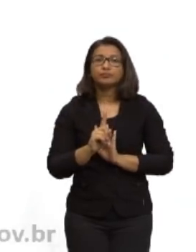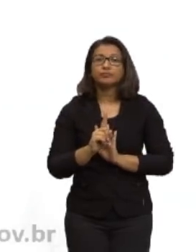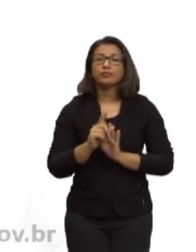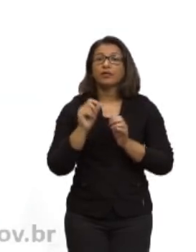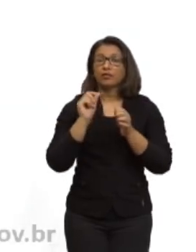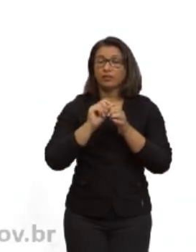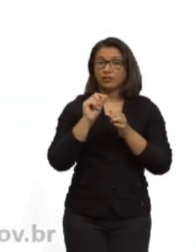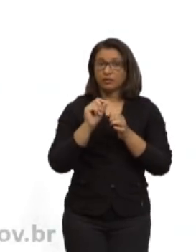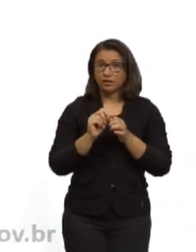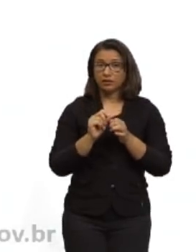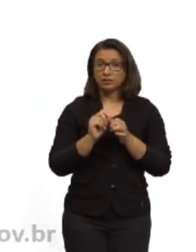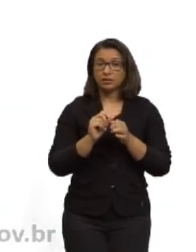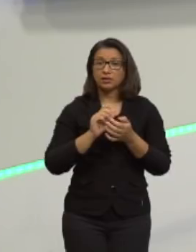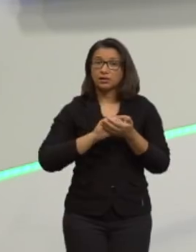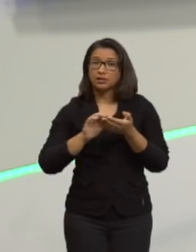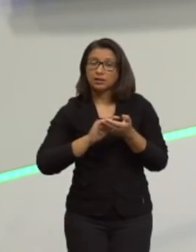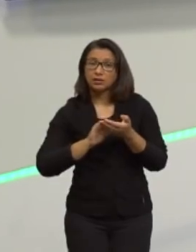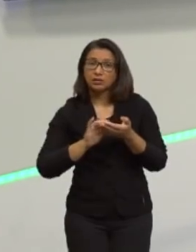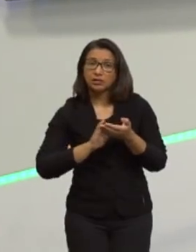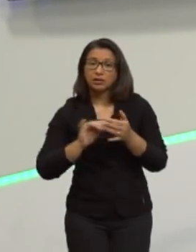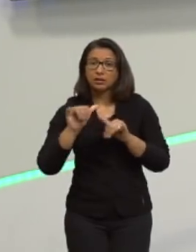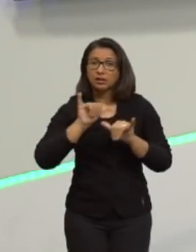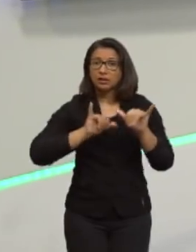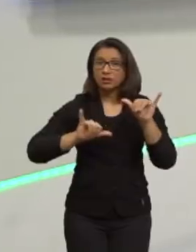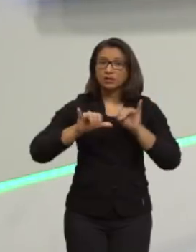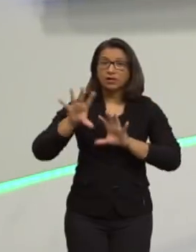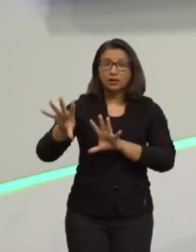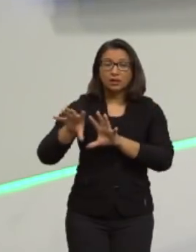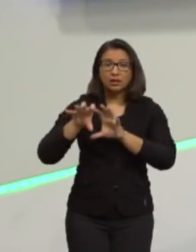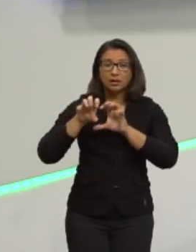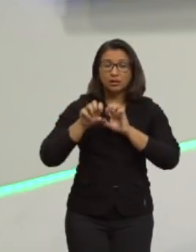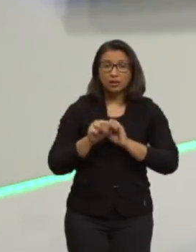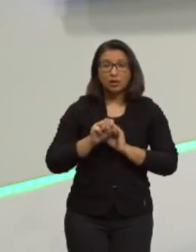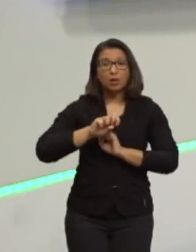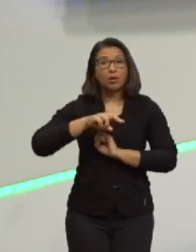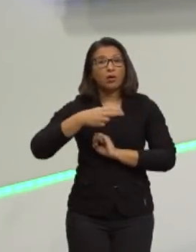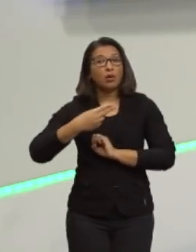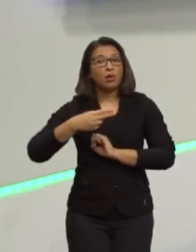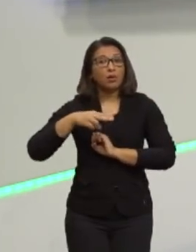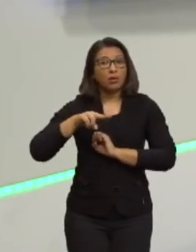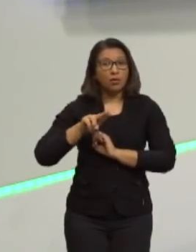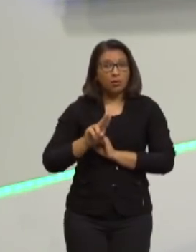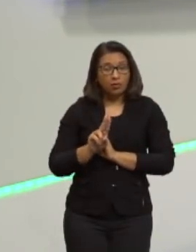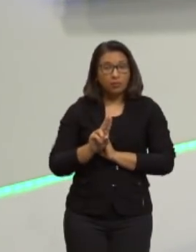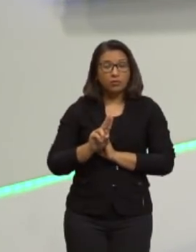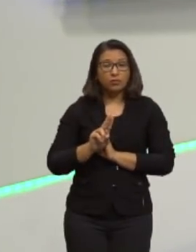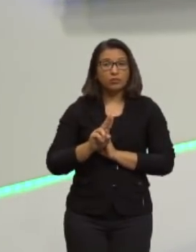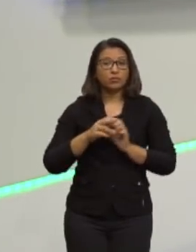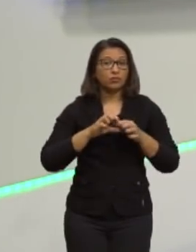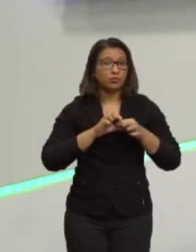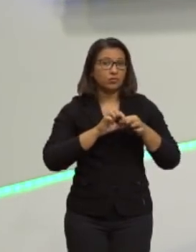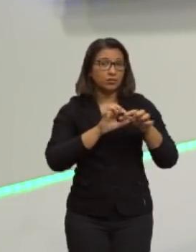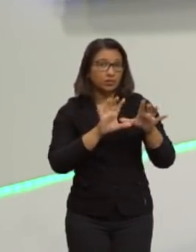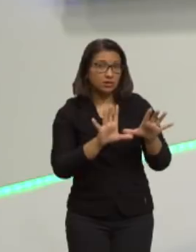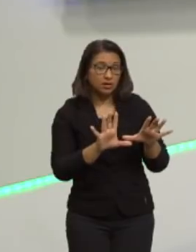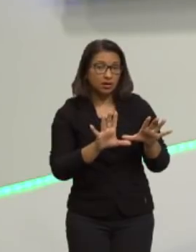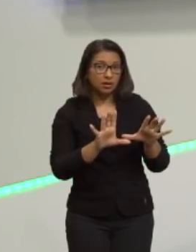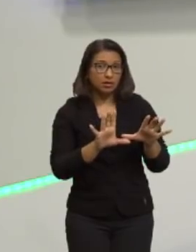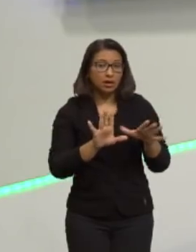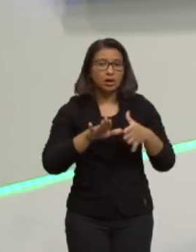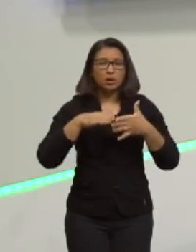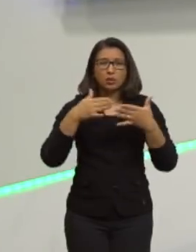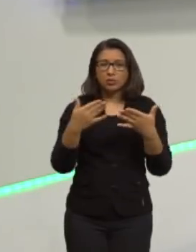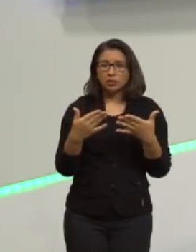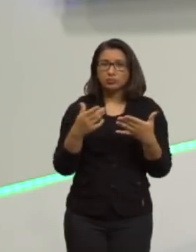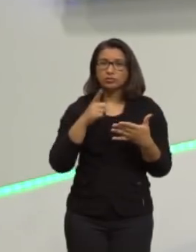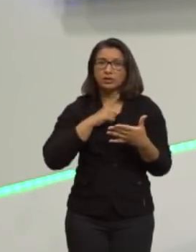foram feitas e calculada a energia absorvida ou liberada né